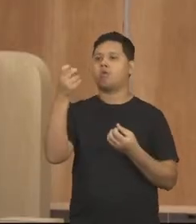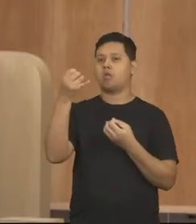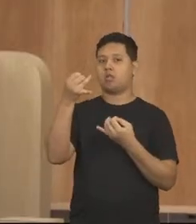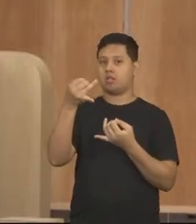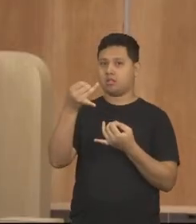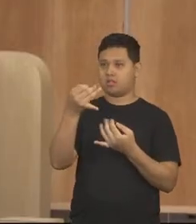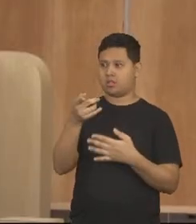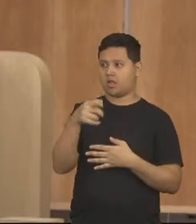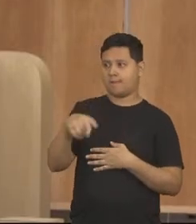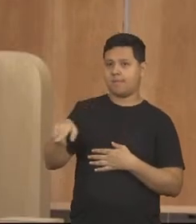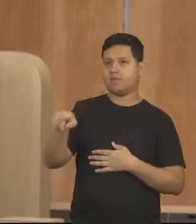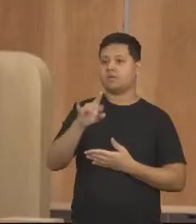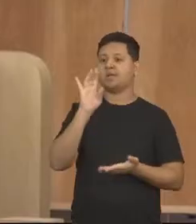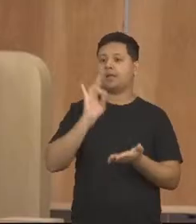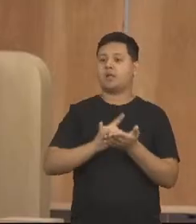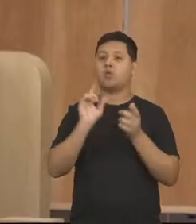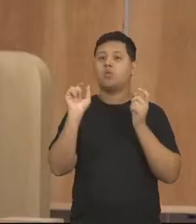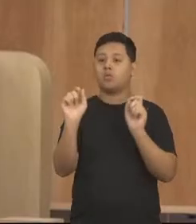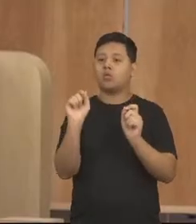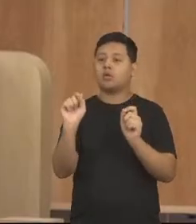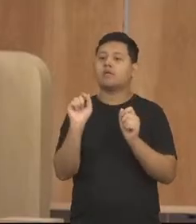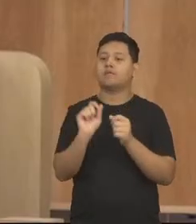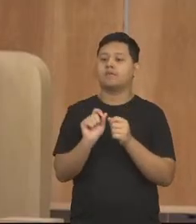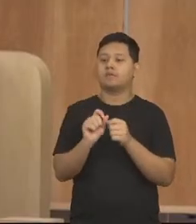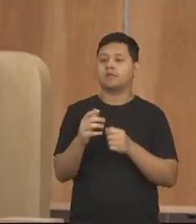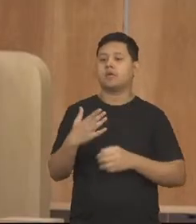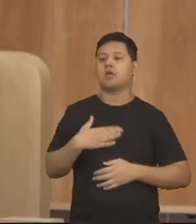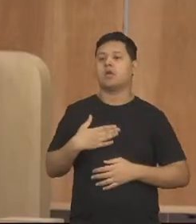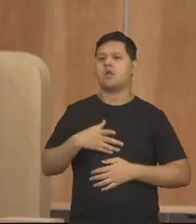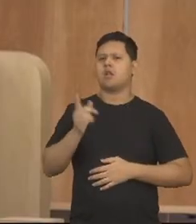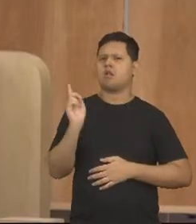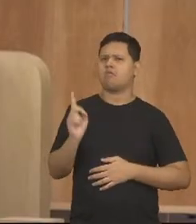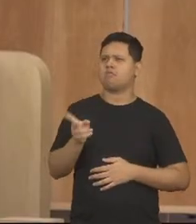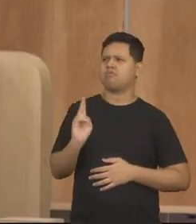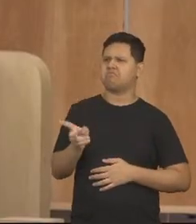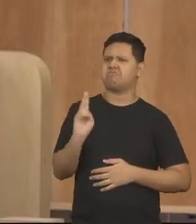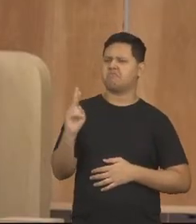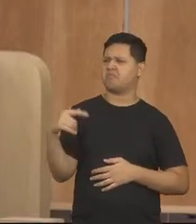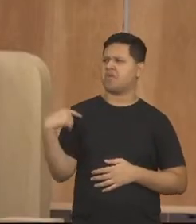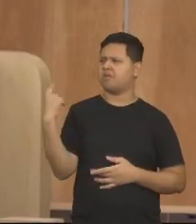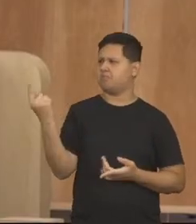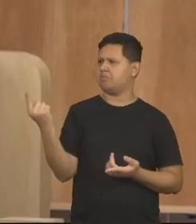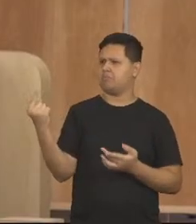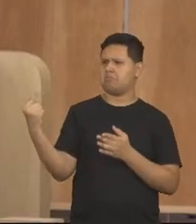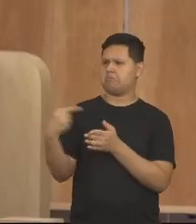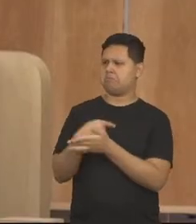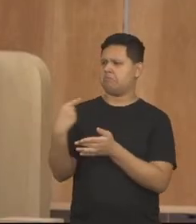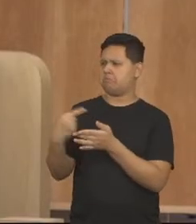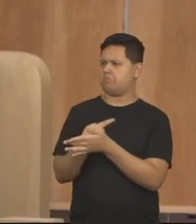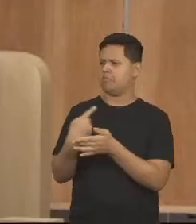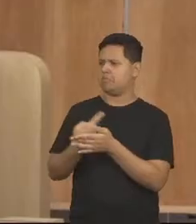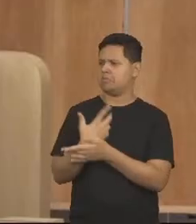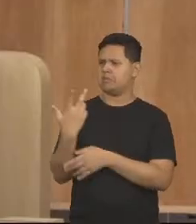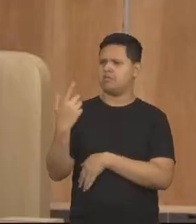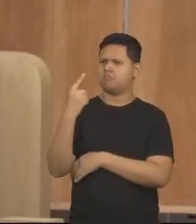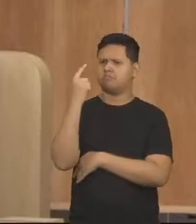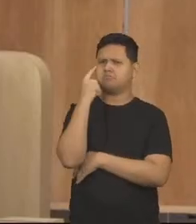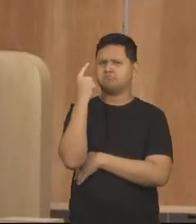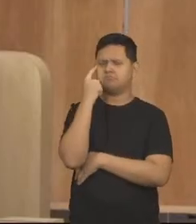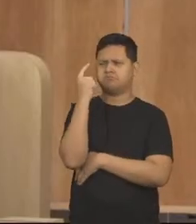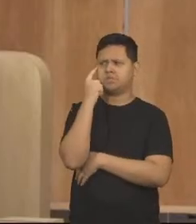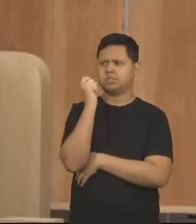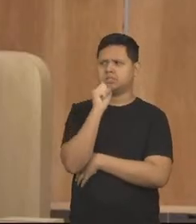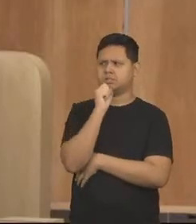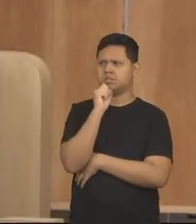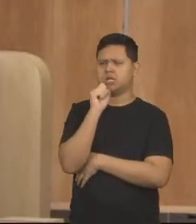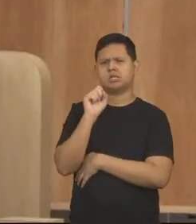nosso dia a dia, na prática. Eu tenho sido questionado por muitas pessoas, Sufarne, se elas podem,